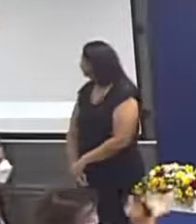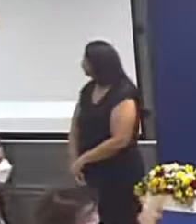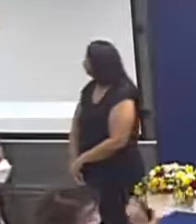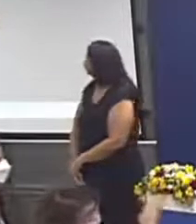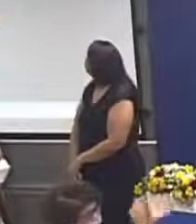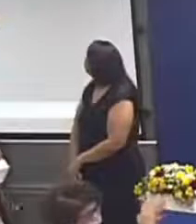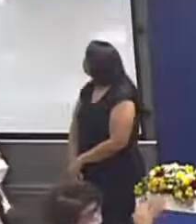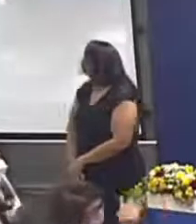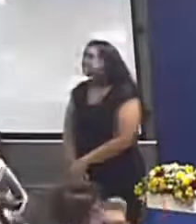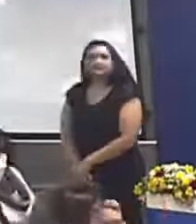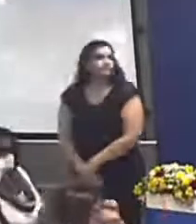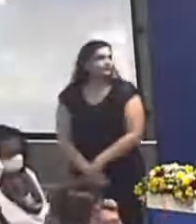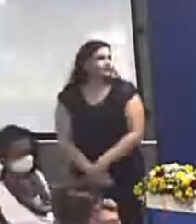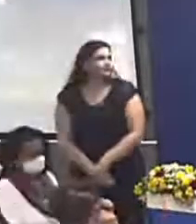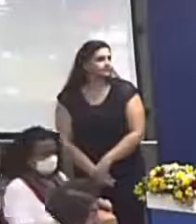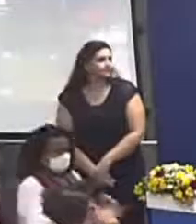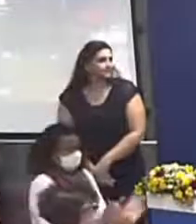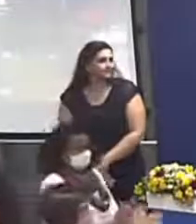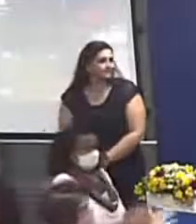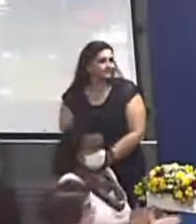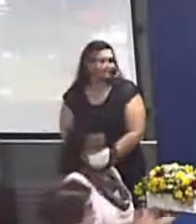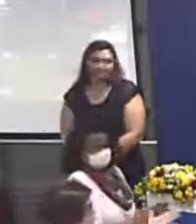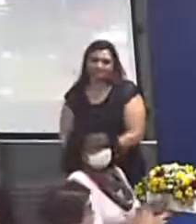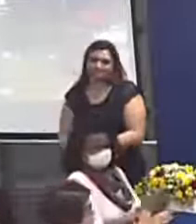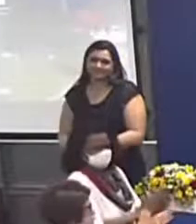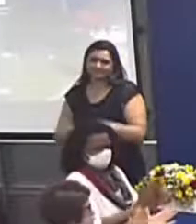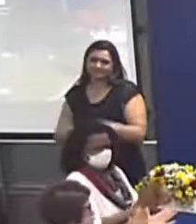não se arrepender no futuro.